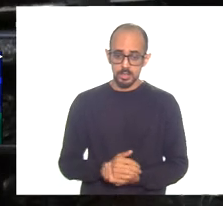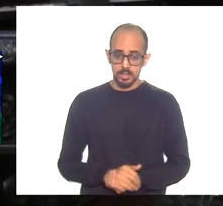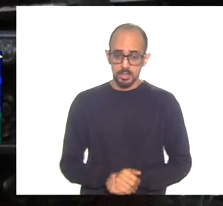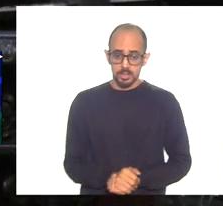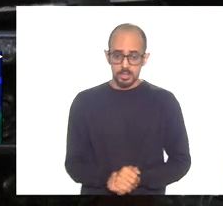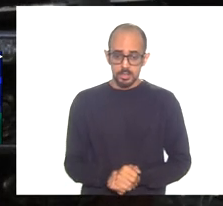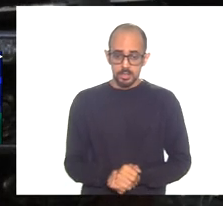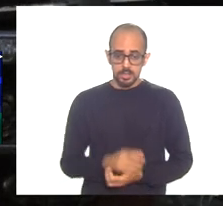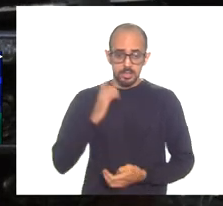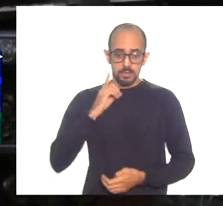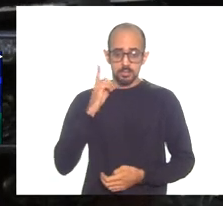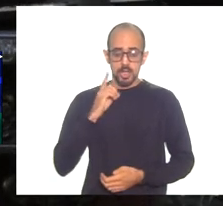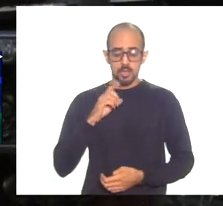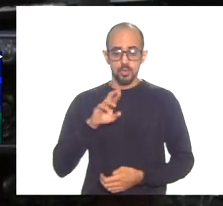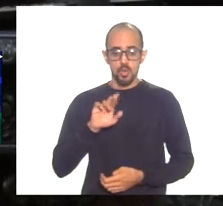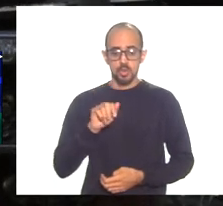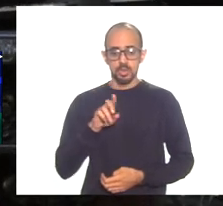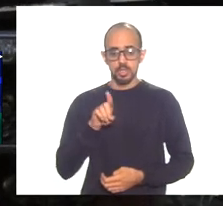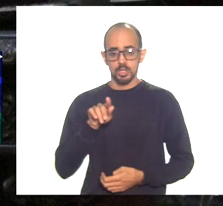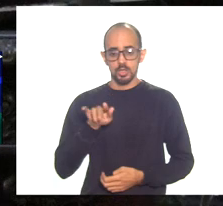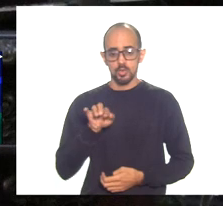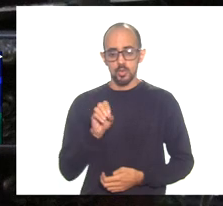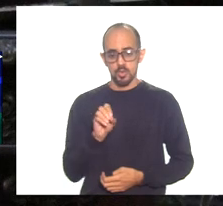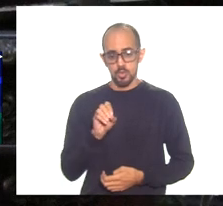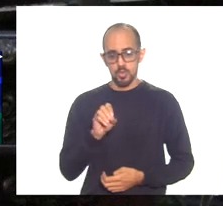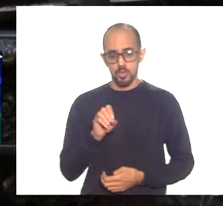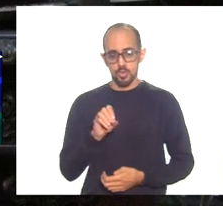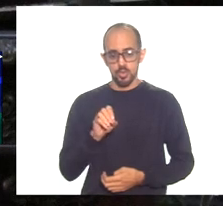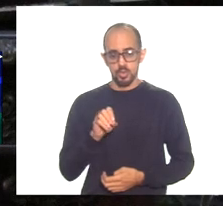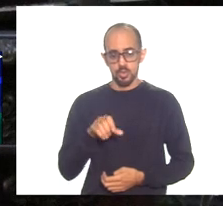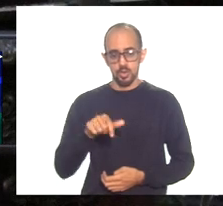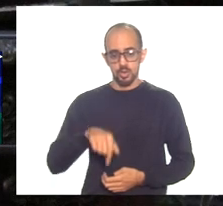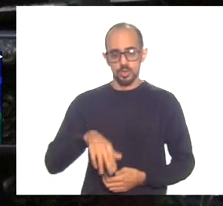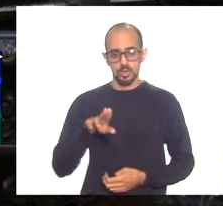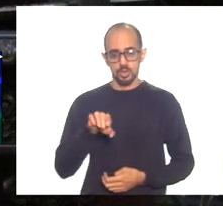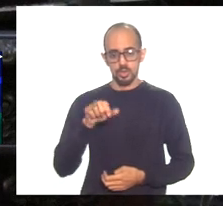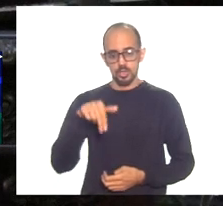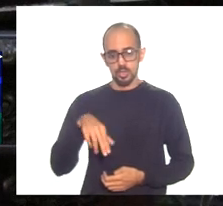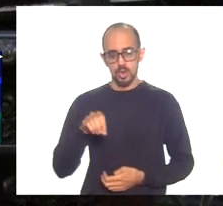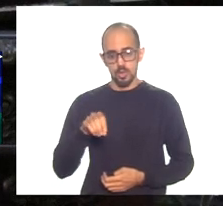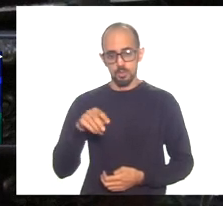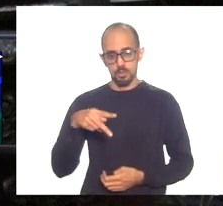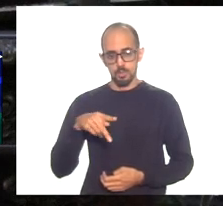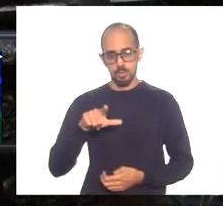deputado Rodrigo Amorim e Tinoco Locke